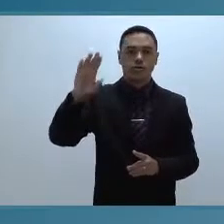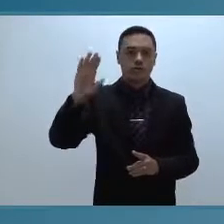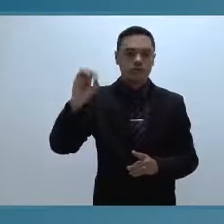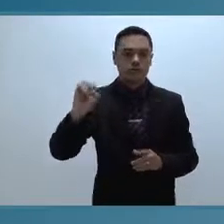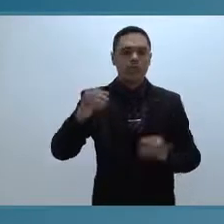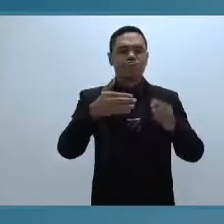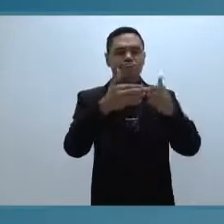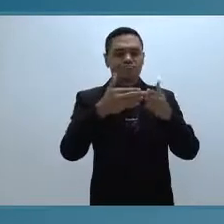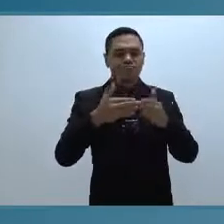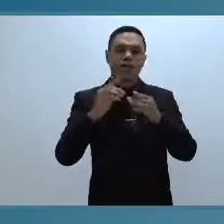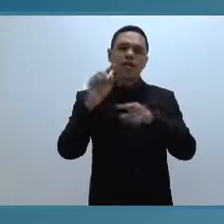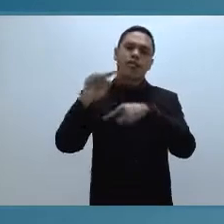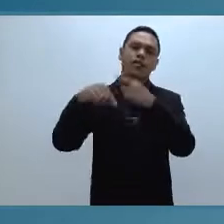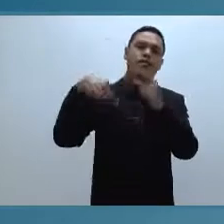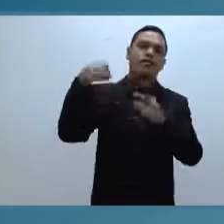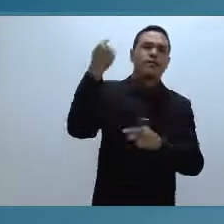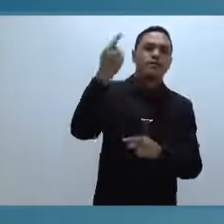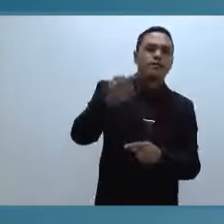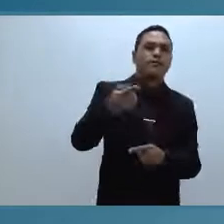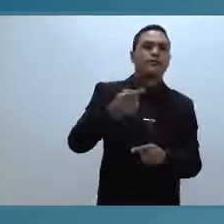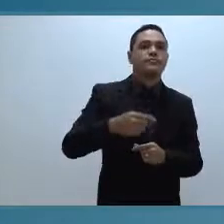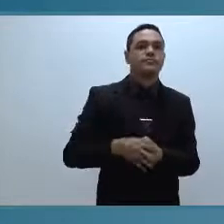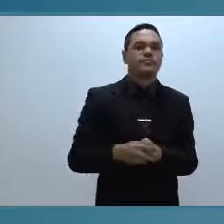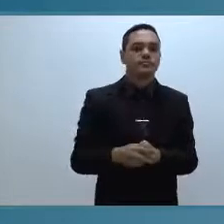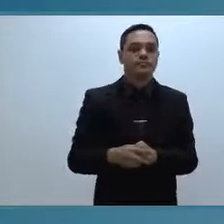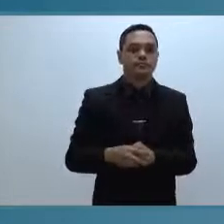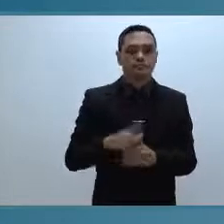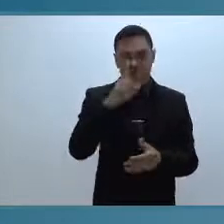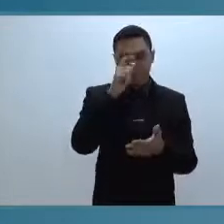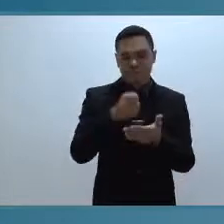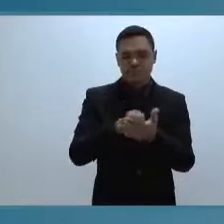Pergunto se a senhora corregedora